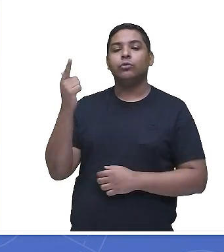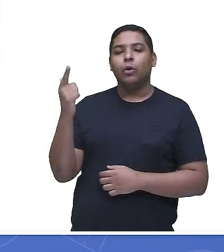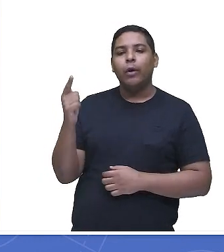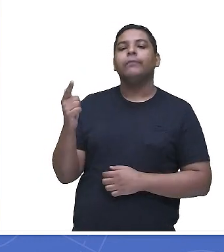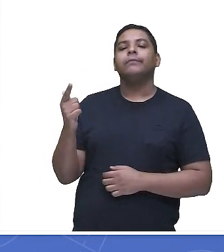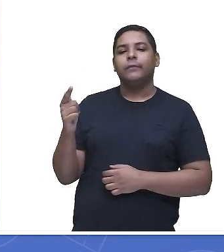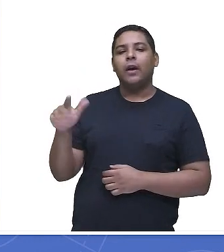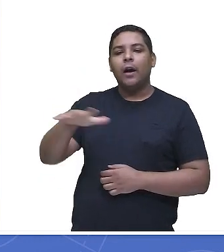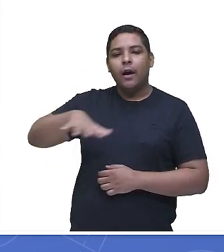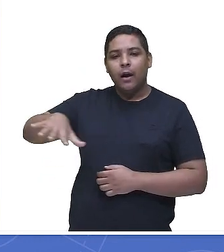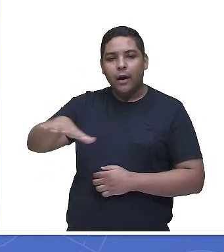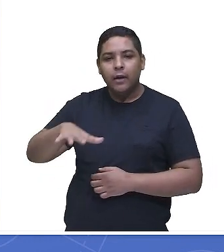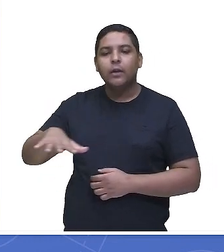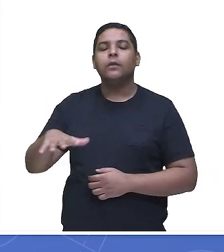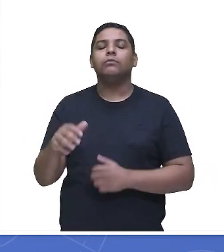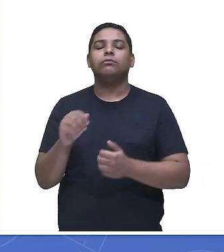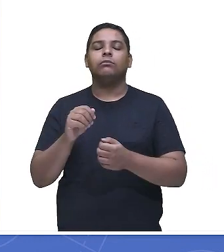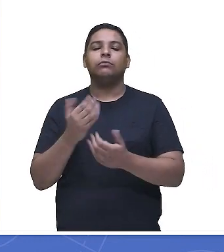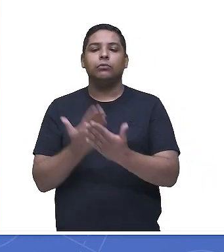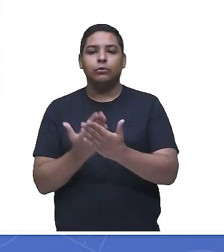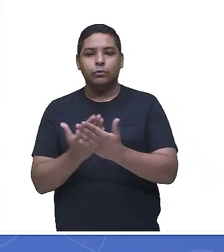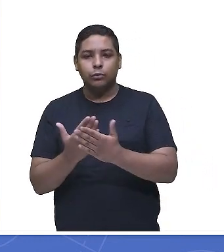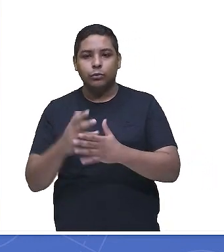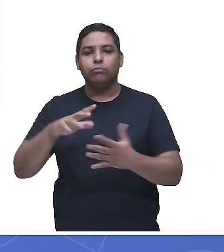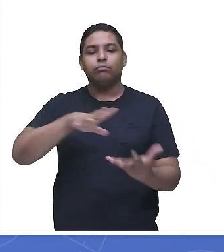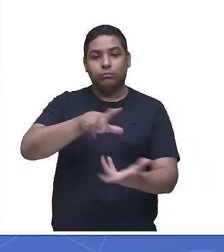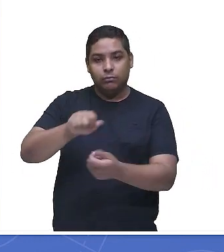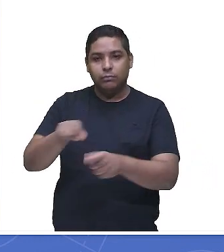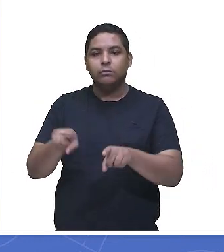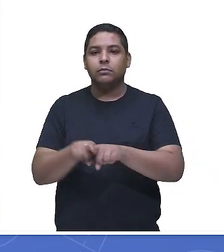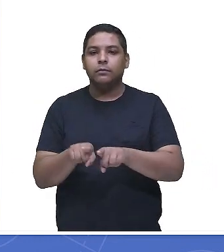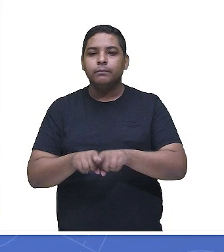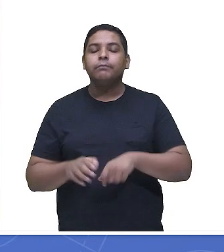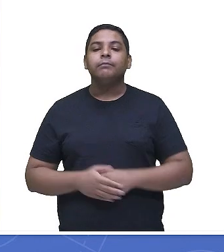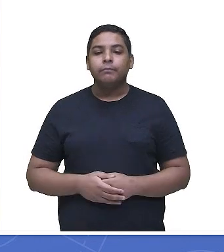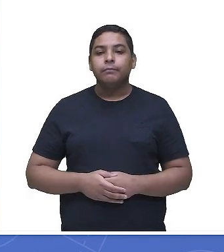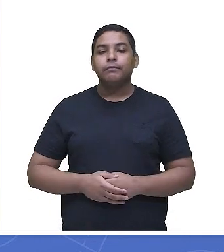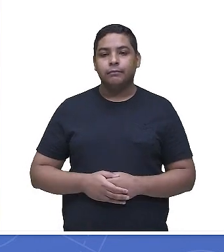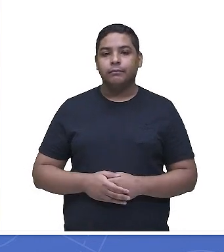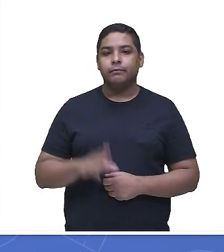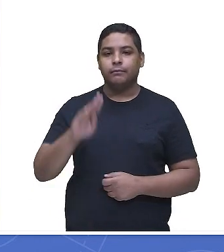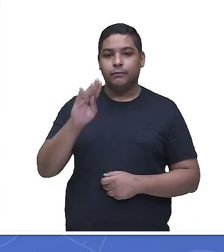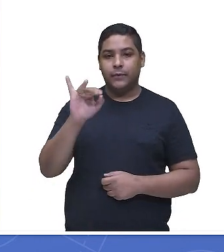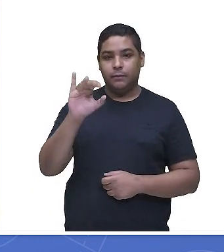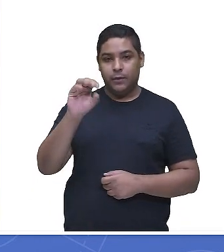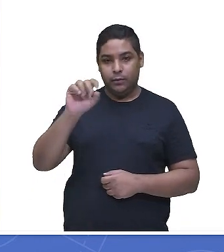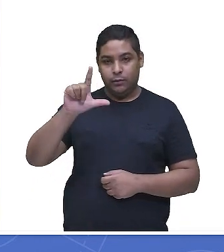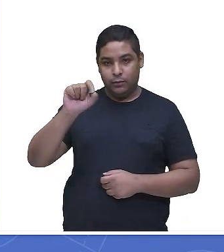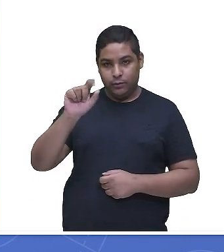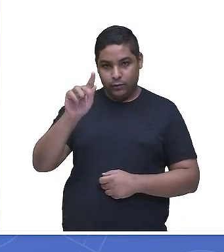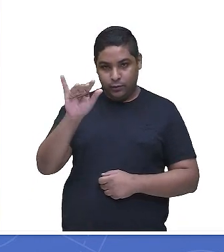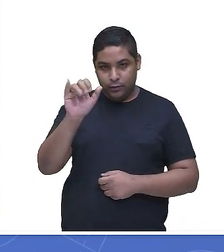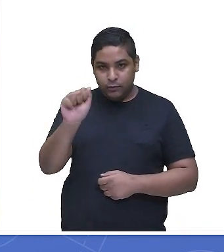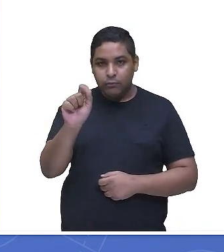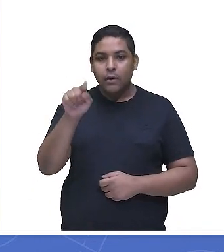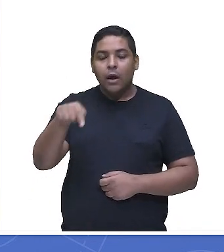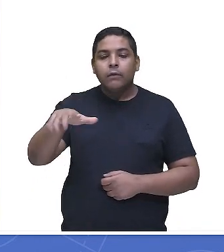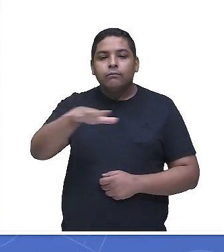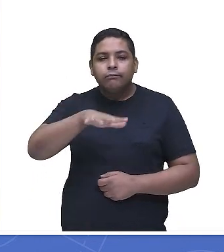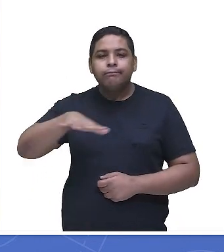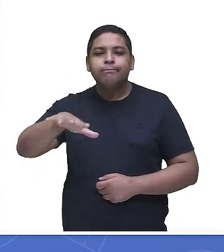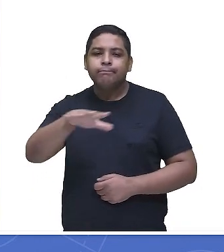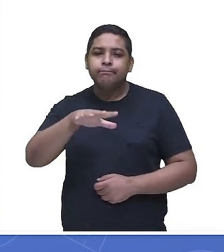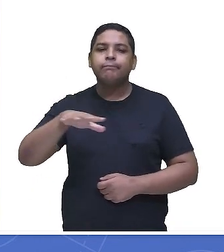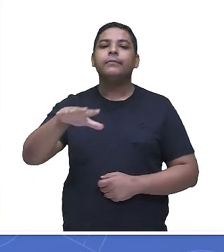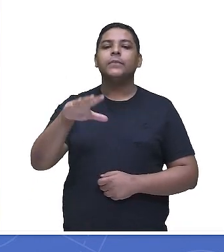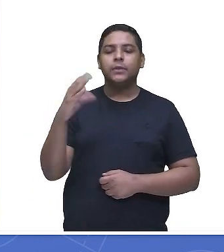biologia, estudo da vida. Então, a biologia é a ciência que busca compreender os mecanismos que regem